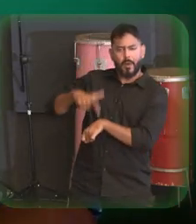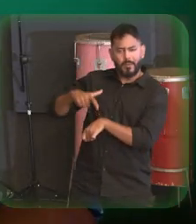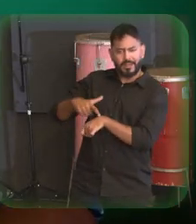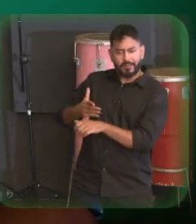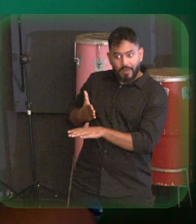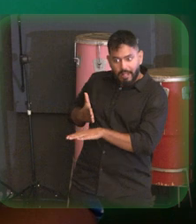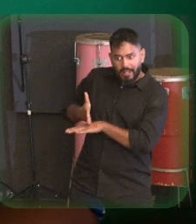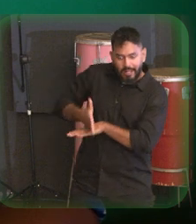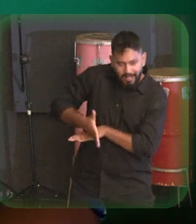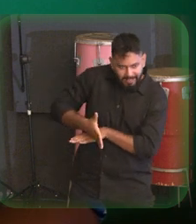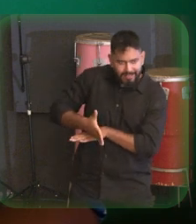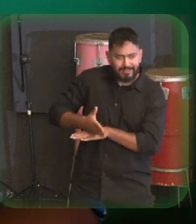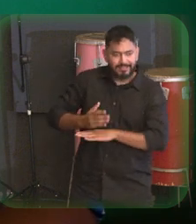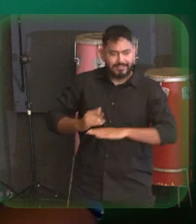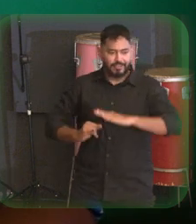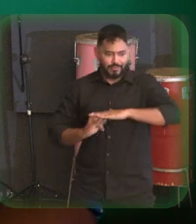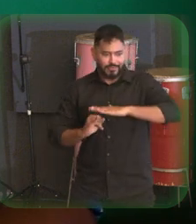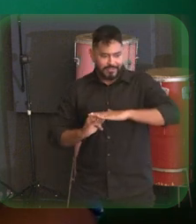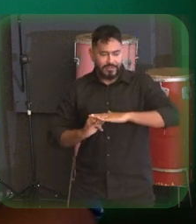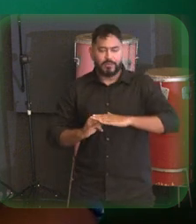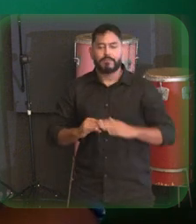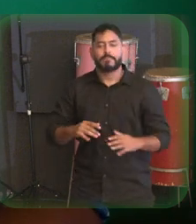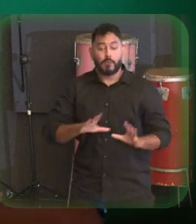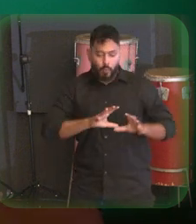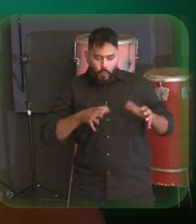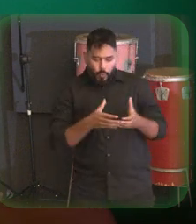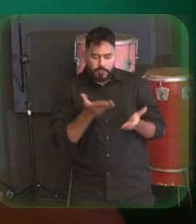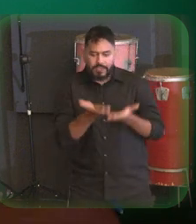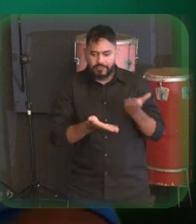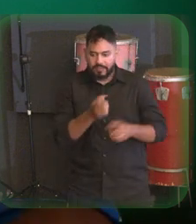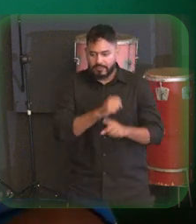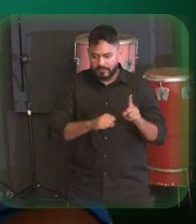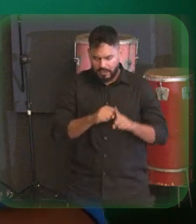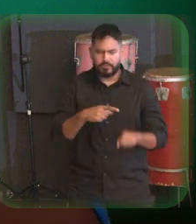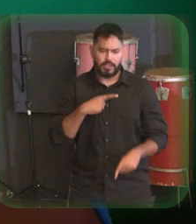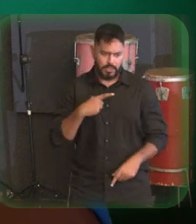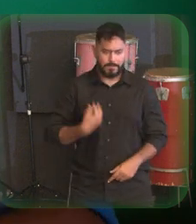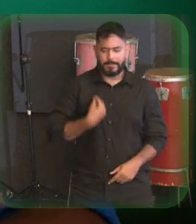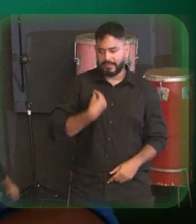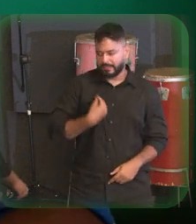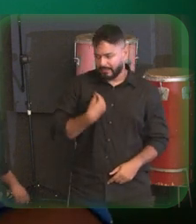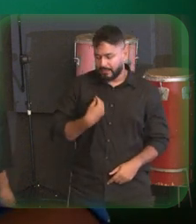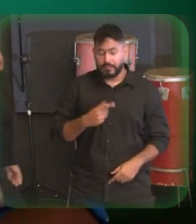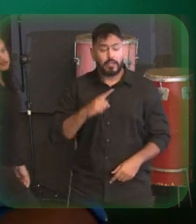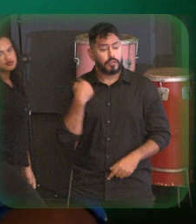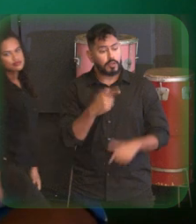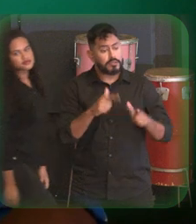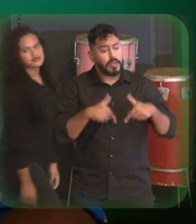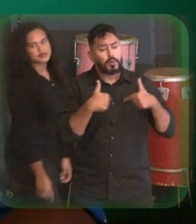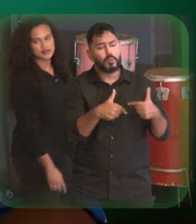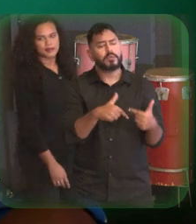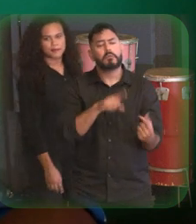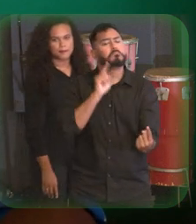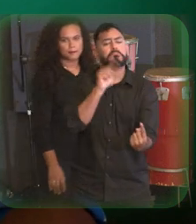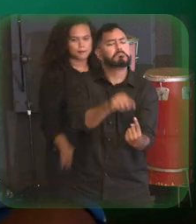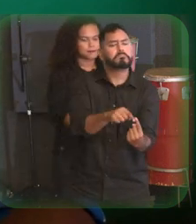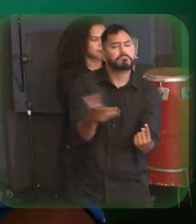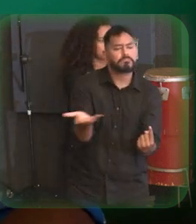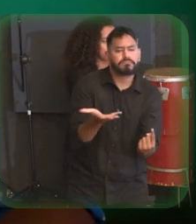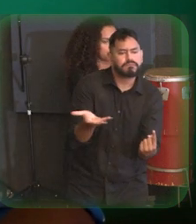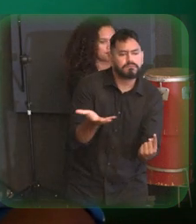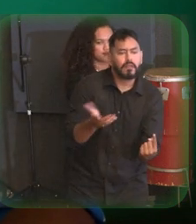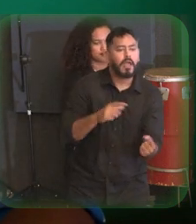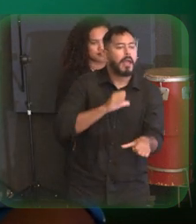na instituição, o grupo de assistentes sociais, aqui nós temos assistentes sociais presentes, a nossa luta era para mudar